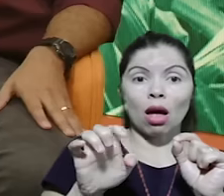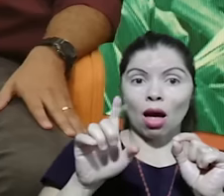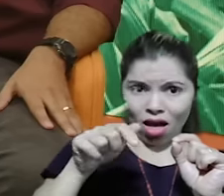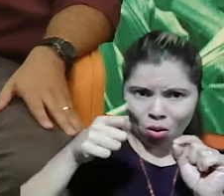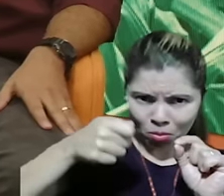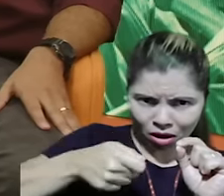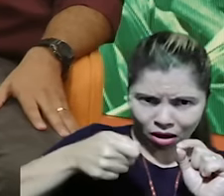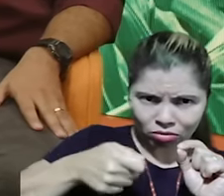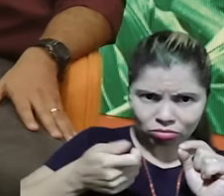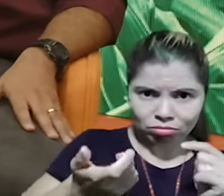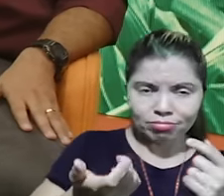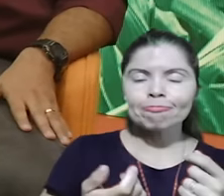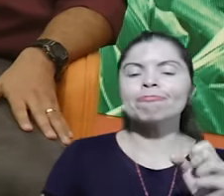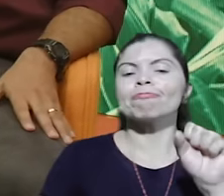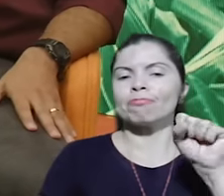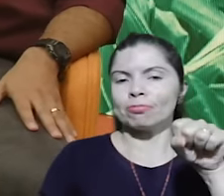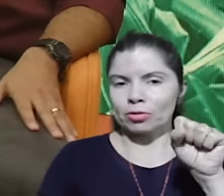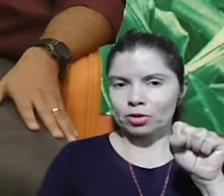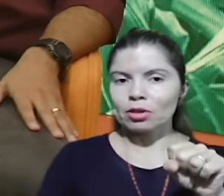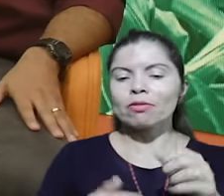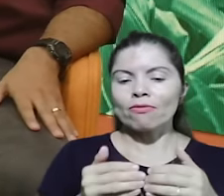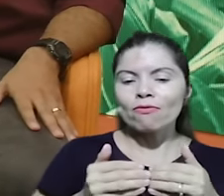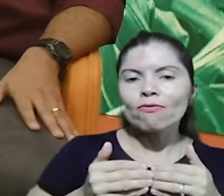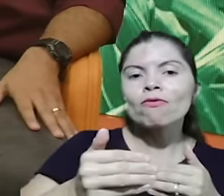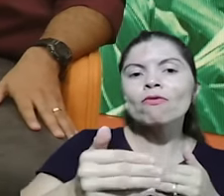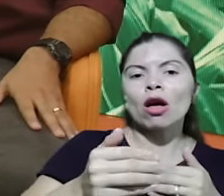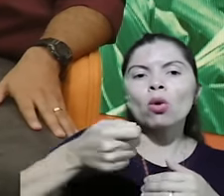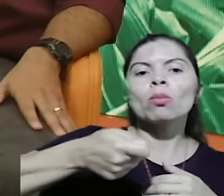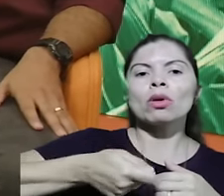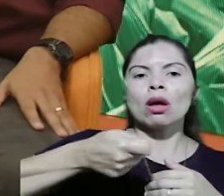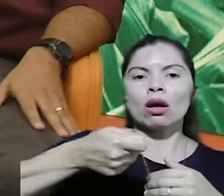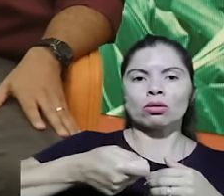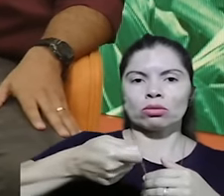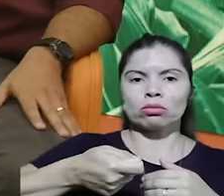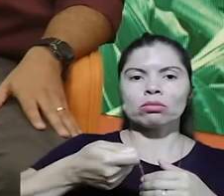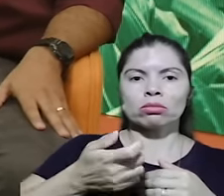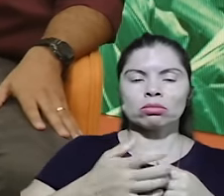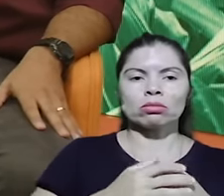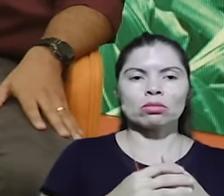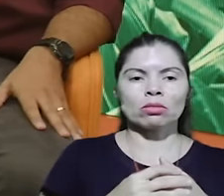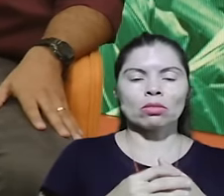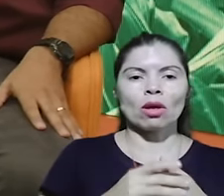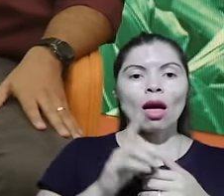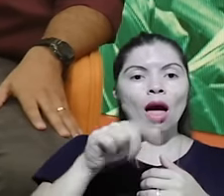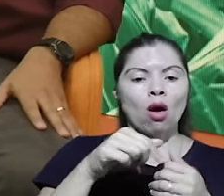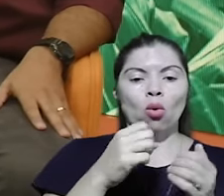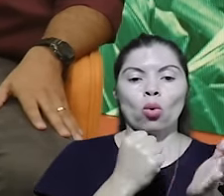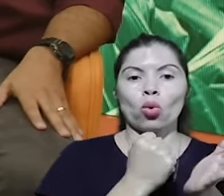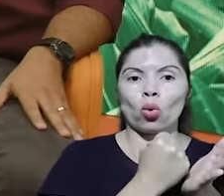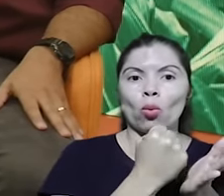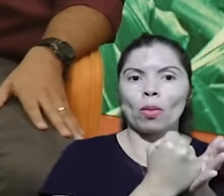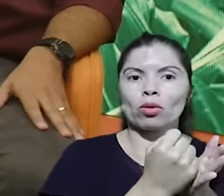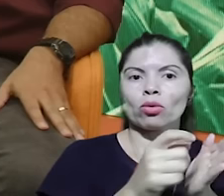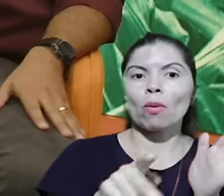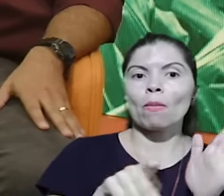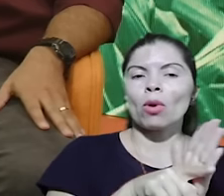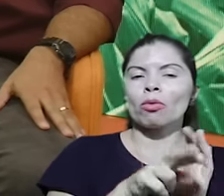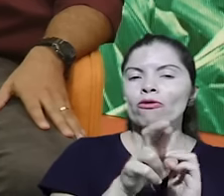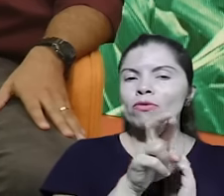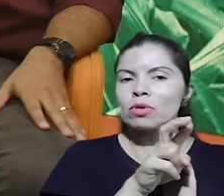obrigatória Sim ela vai se tornar obrigatória ela é né um documento fiscal